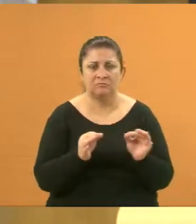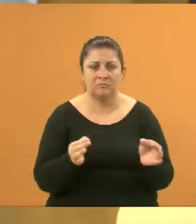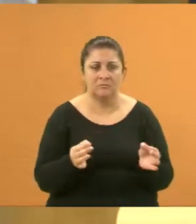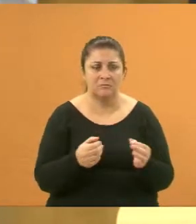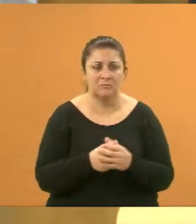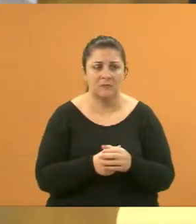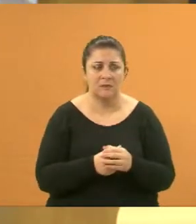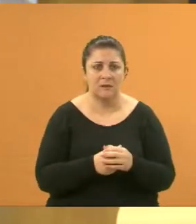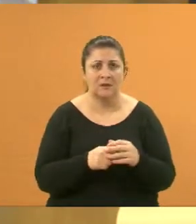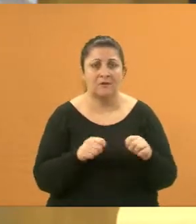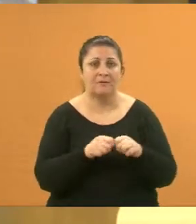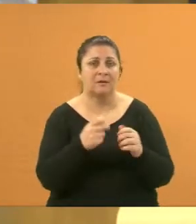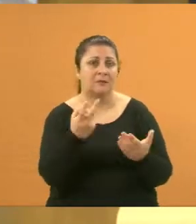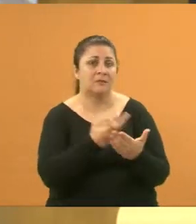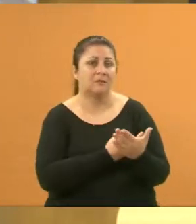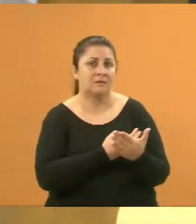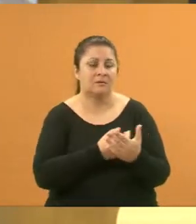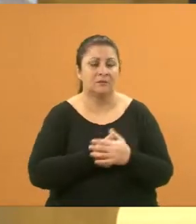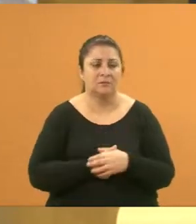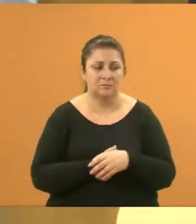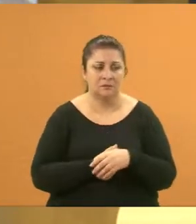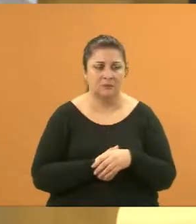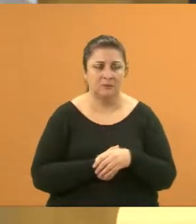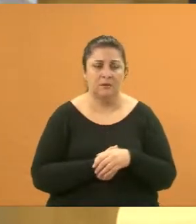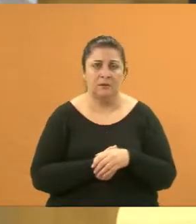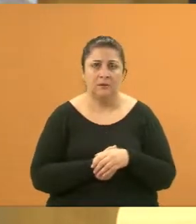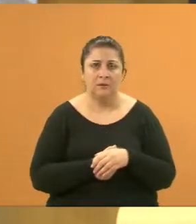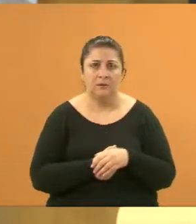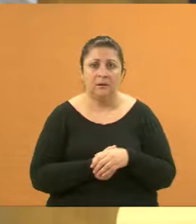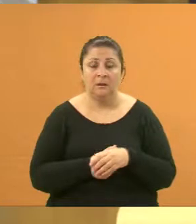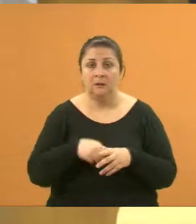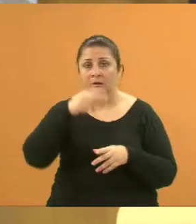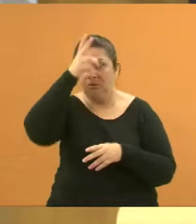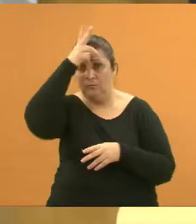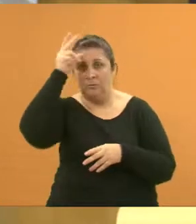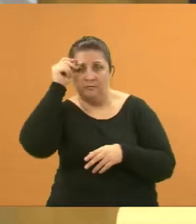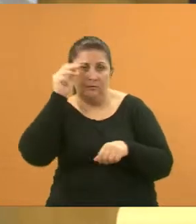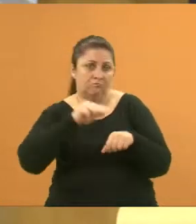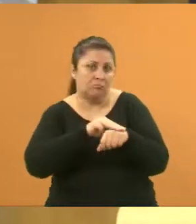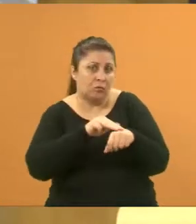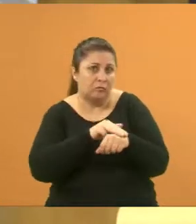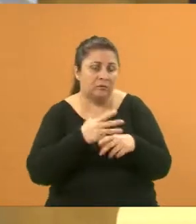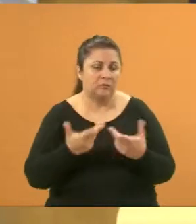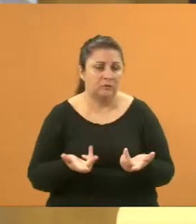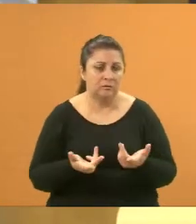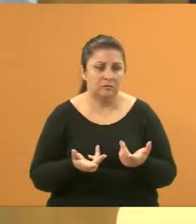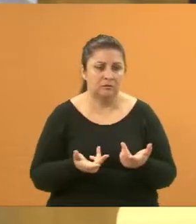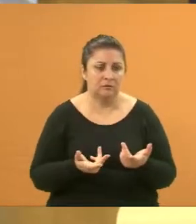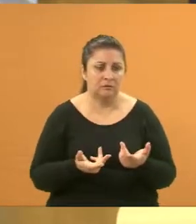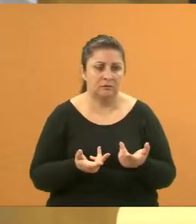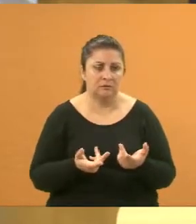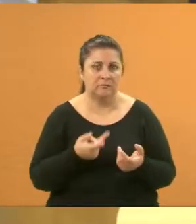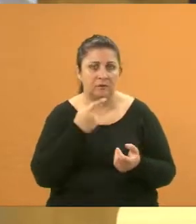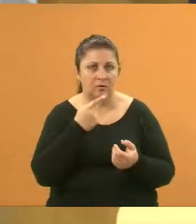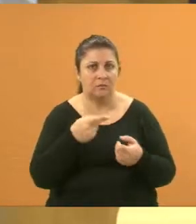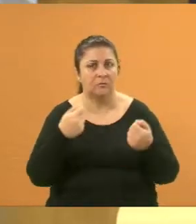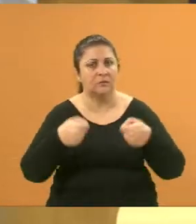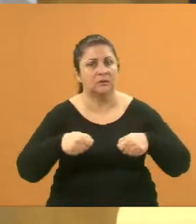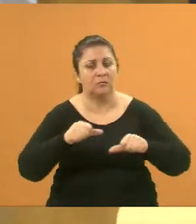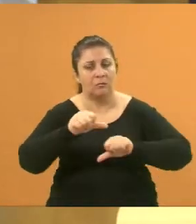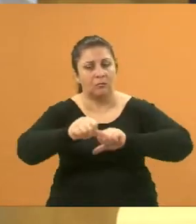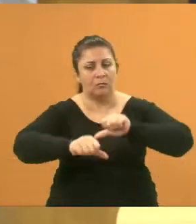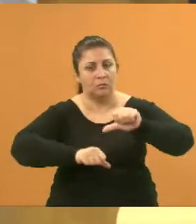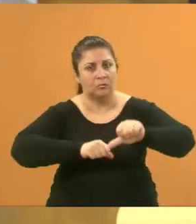de forma errada. Então, até o próprio prefeito, conversei com ele, vai existir uma